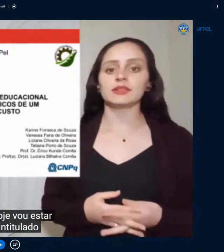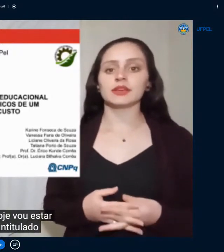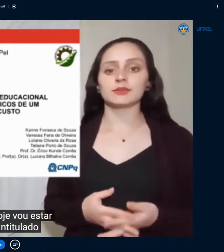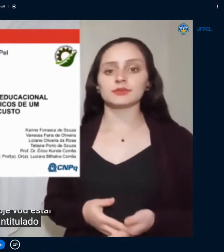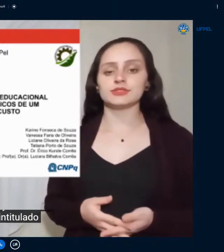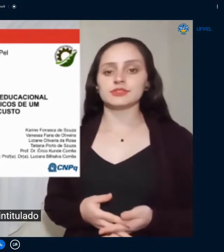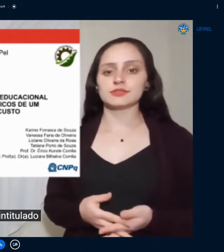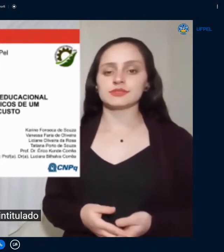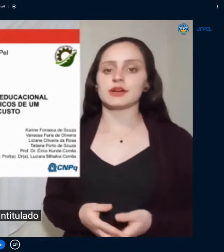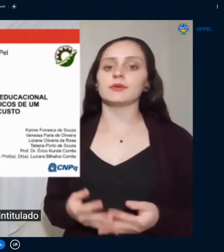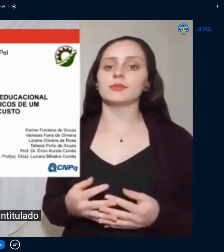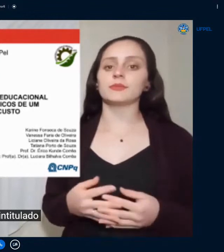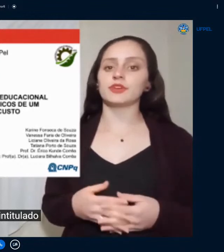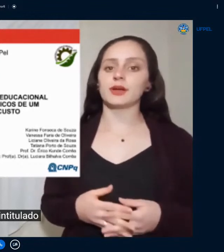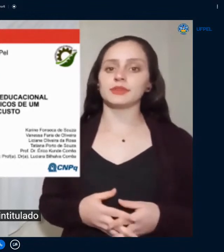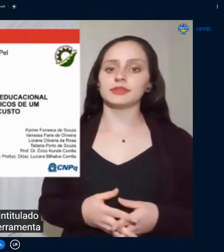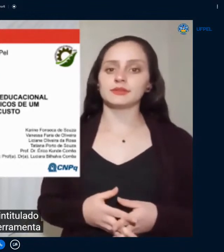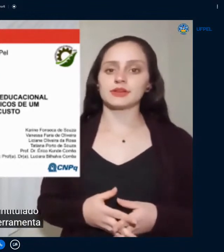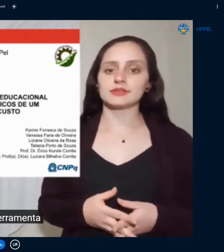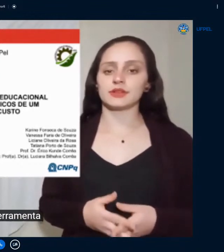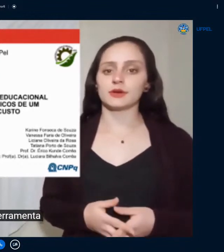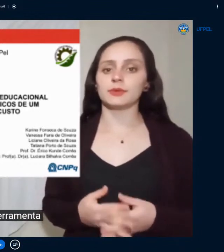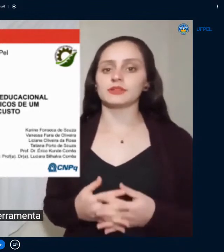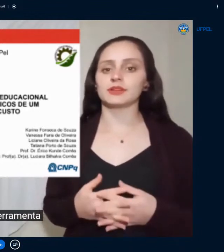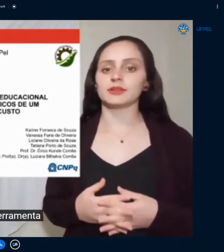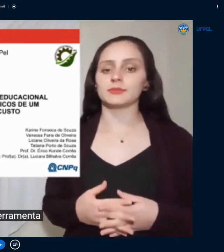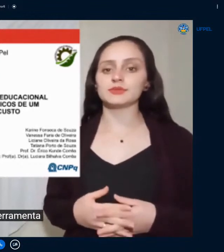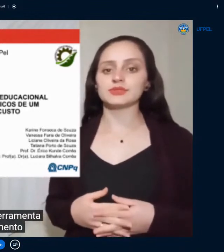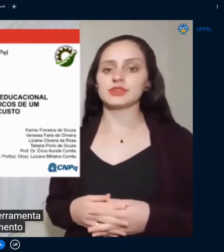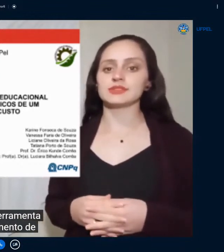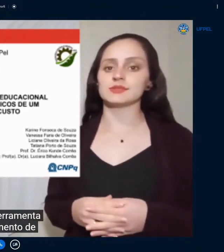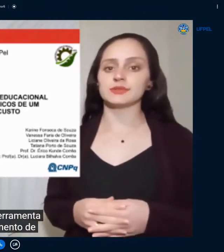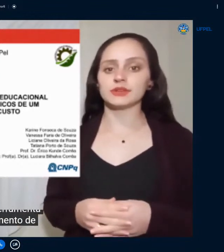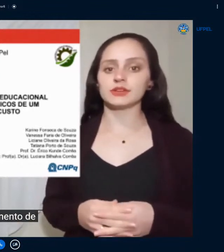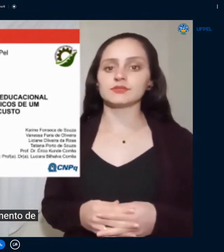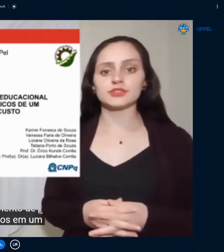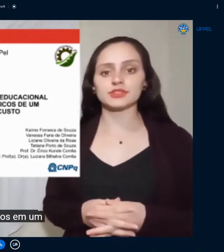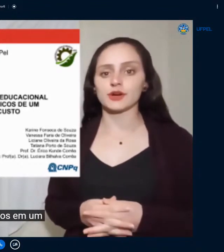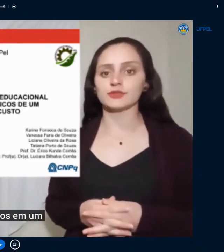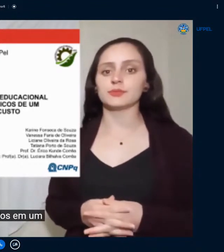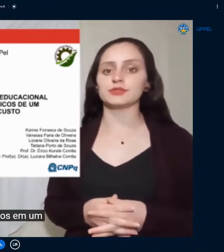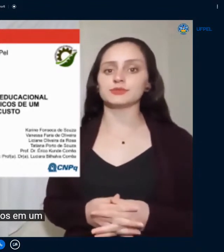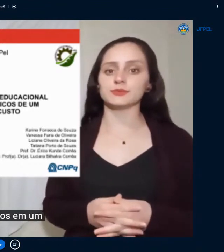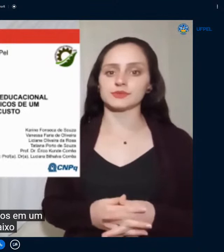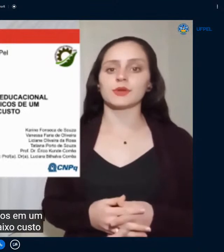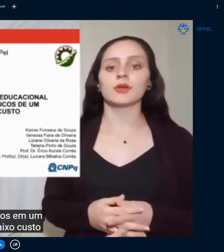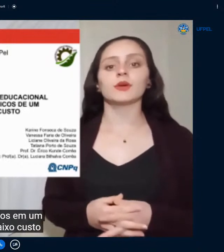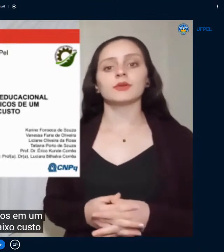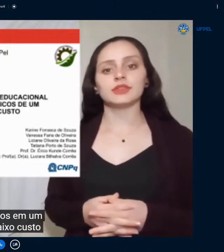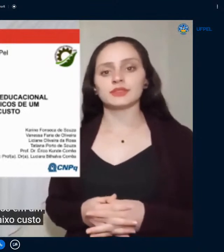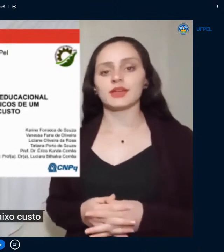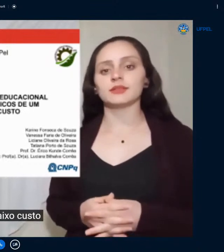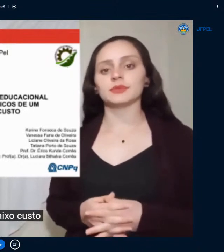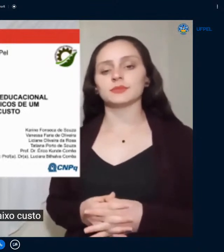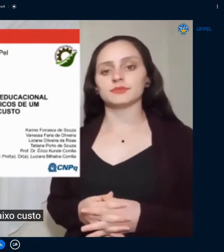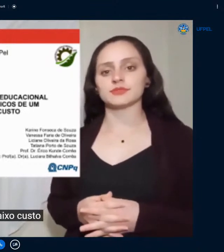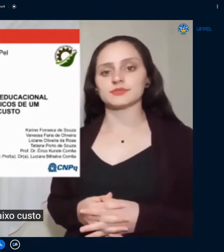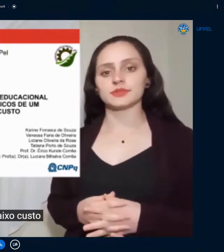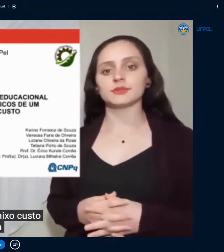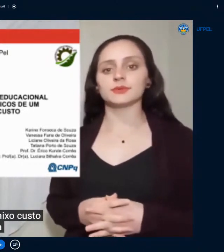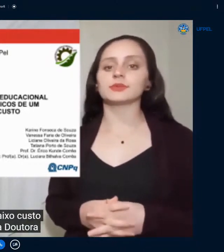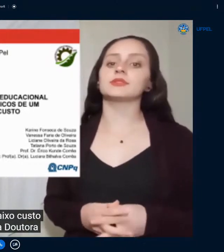intitulado Tecnologia Social como Ferramenta Educacional para o Tratamento de Resíduos Orgânico e Vertical de Baixo Custo, orientada